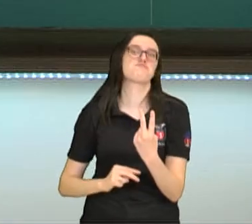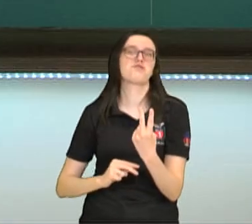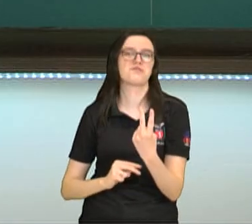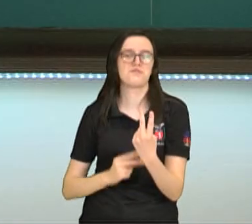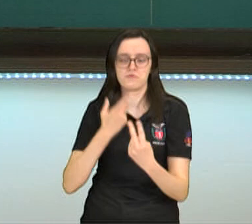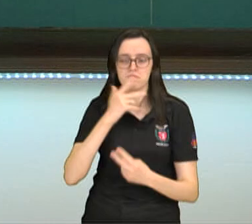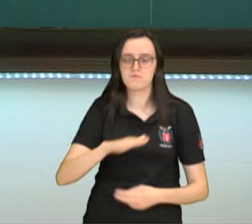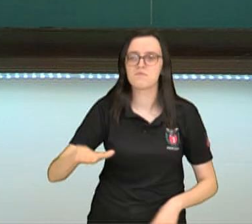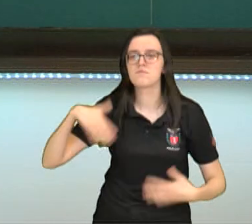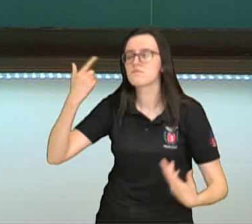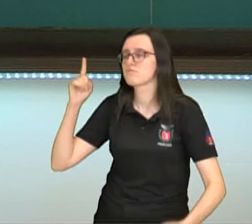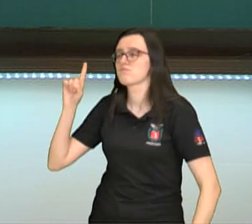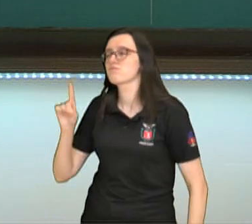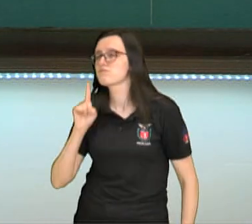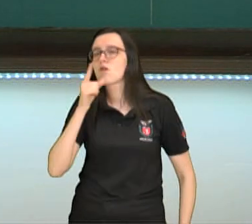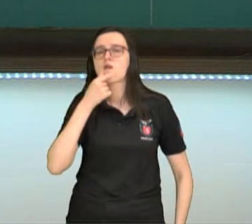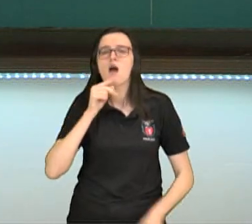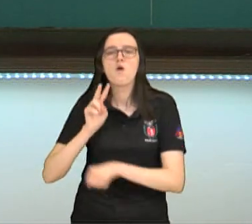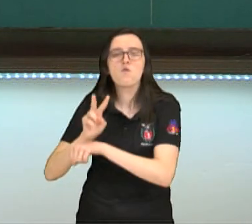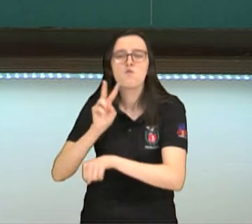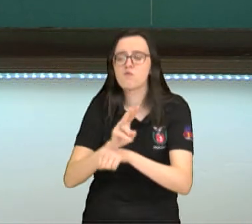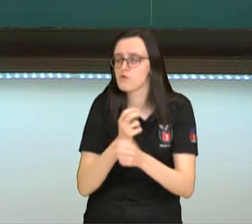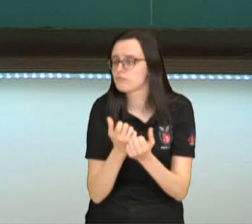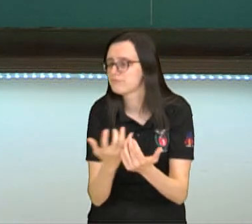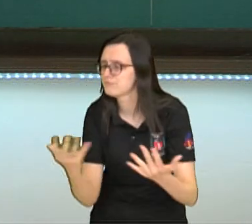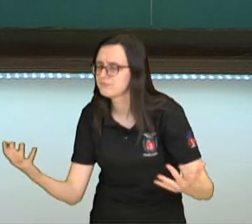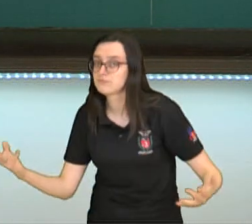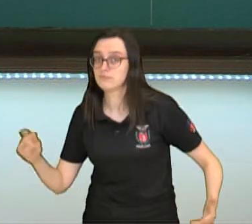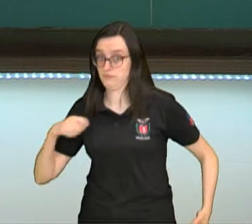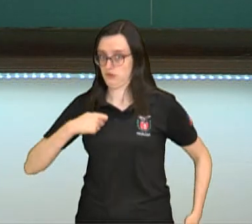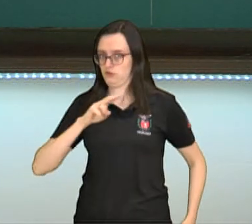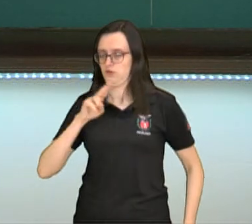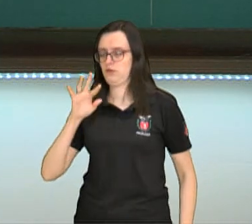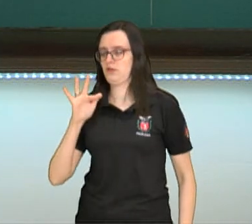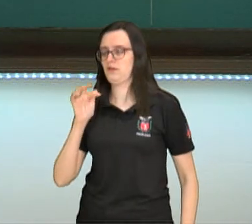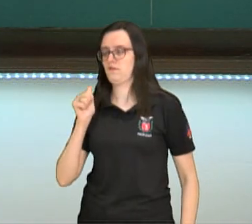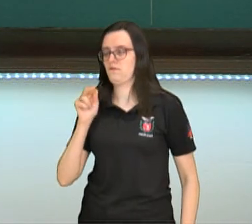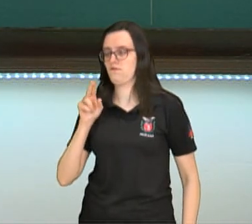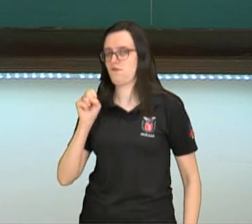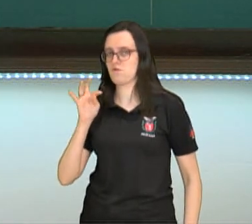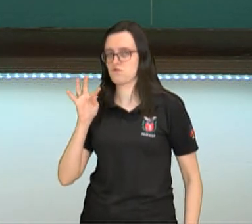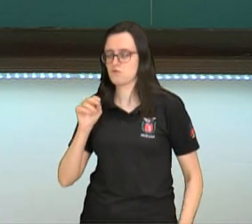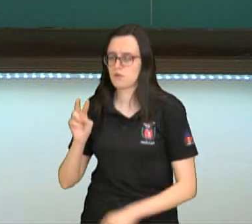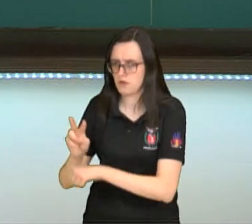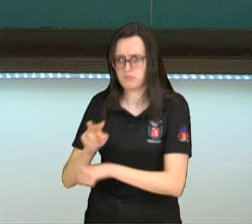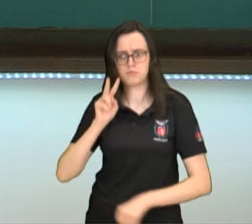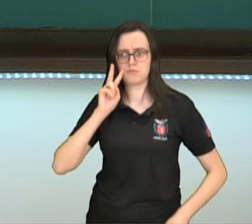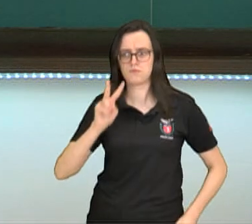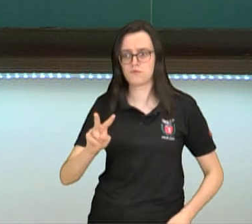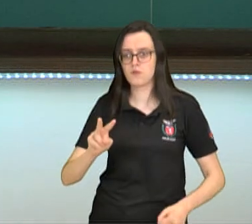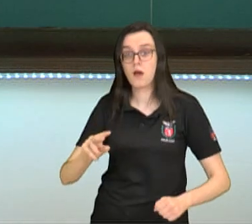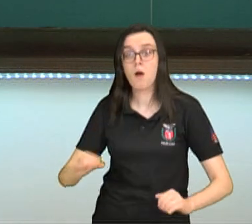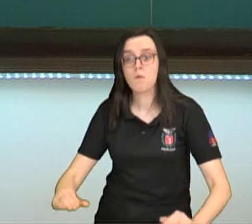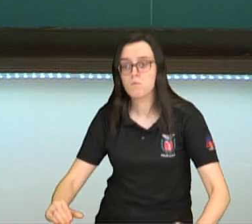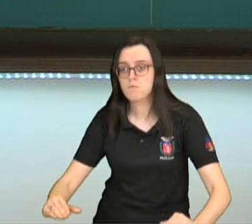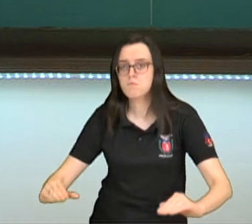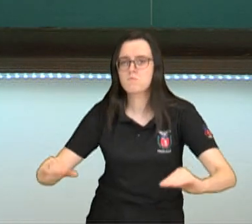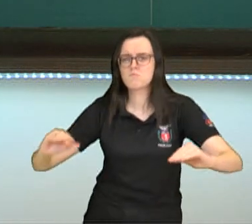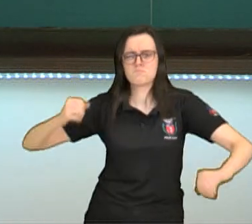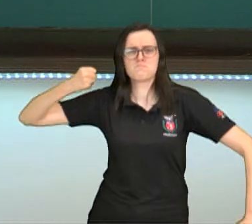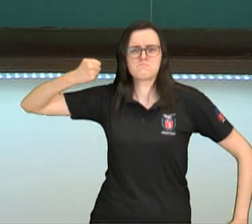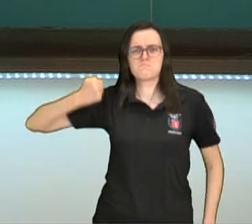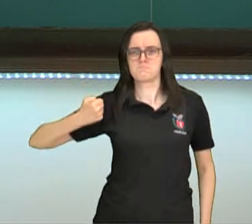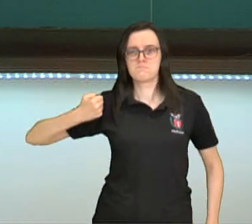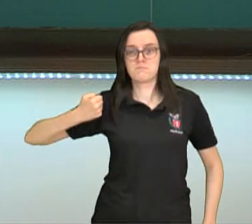camponês chamado Fausto, que vai acabar criando eles vão ser fortes guerreiros e vão fundar a cidade